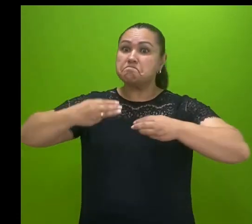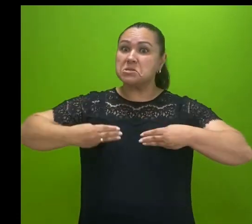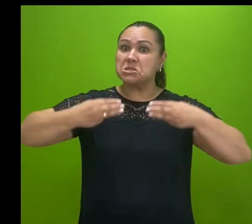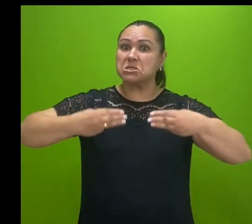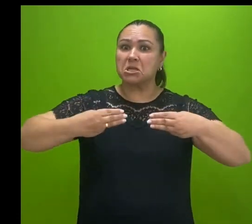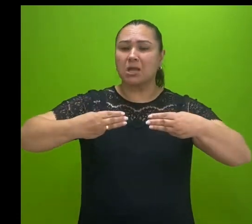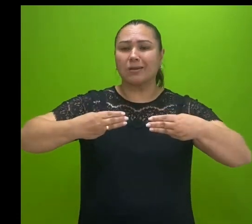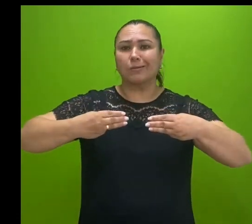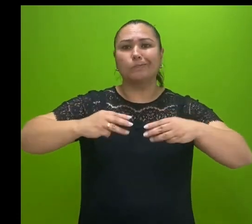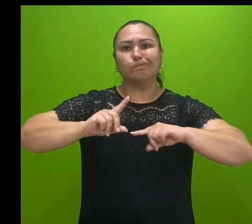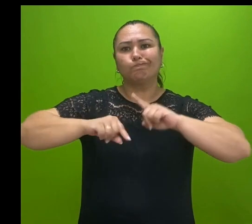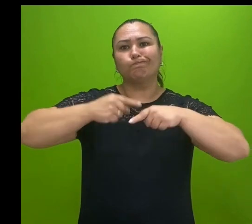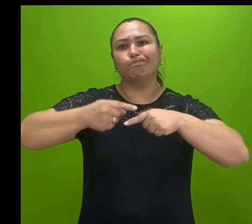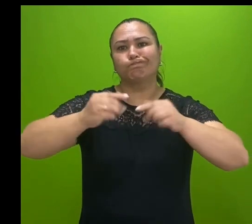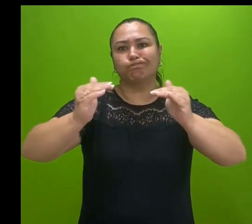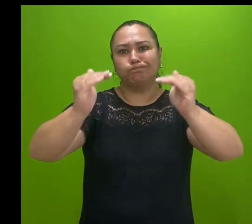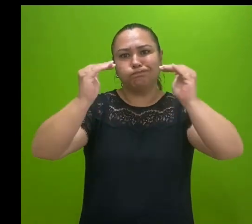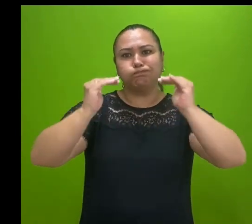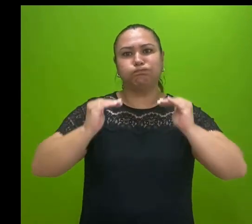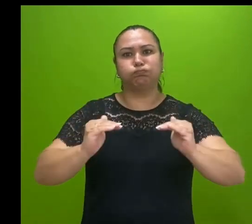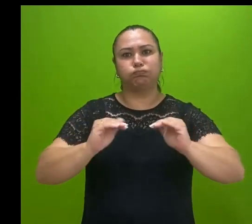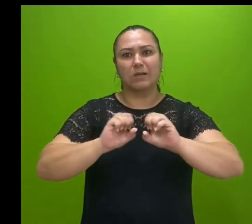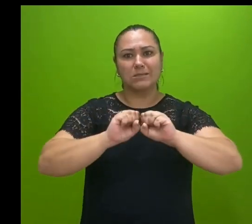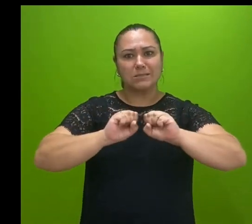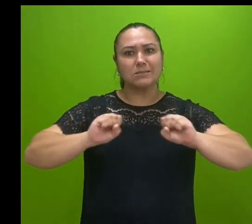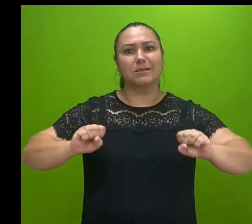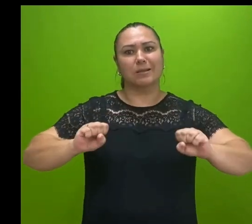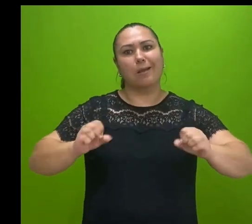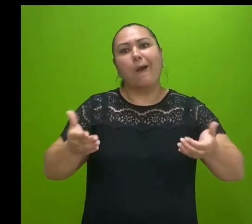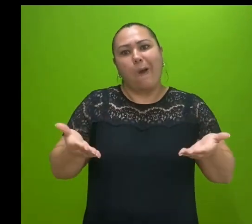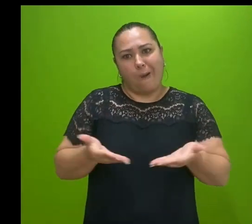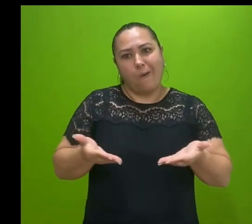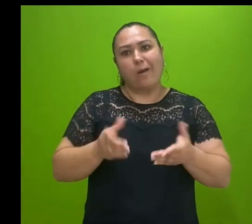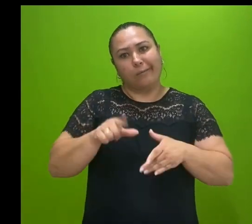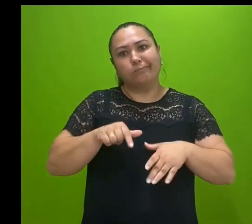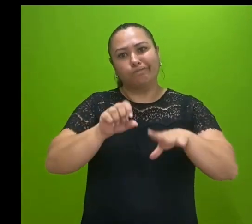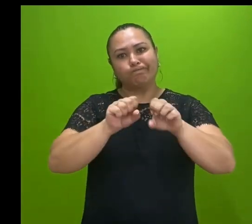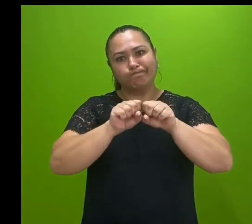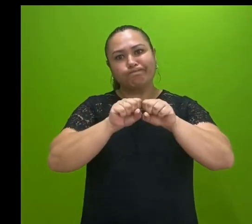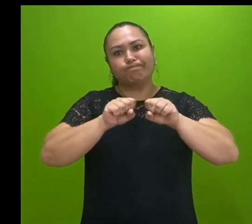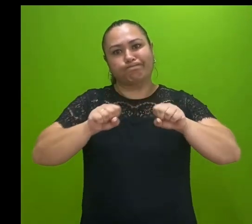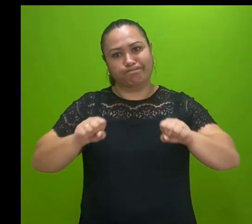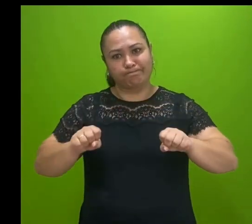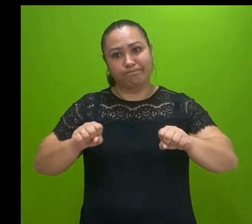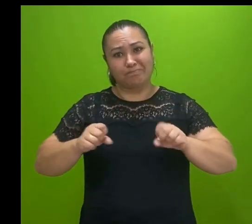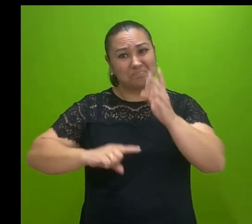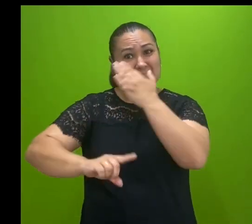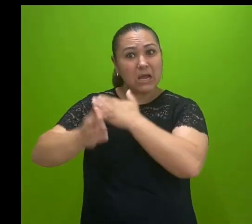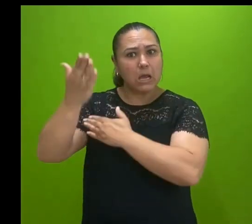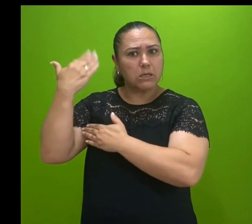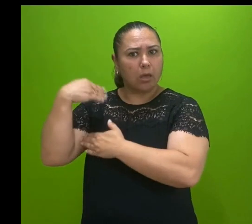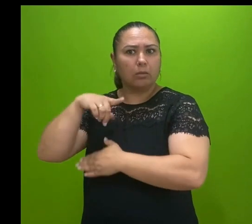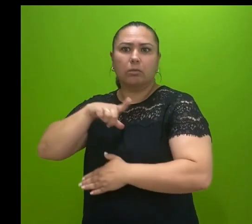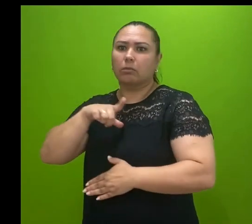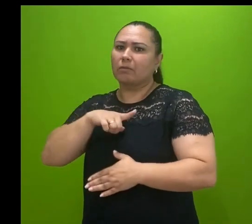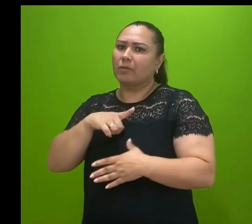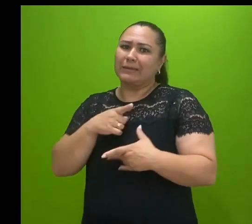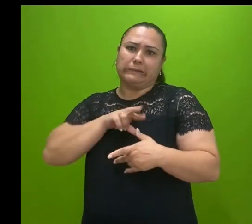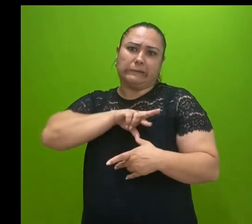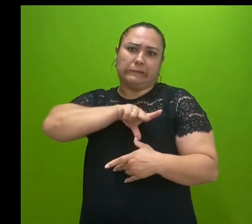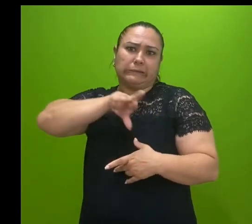e depois foi rebaixada a uma secretaria apenas, que é o que ela é hoje, e